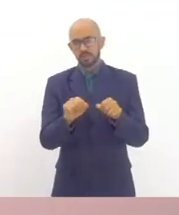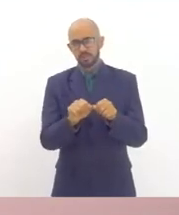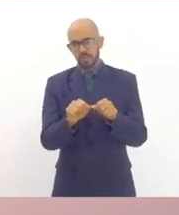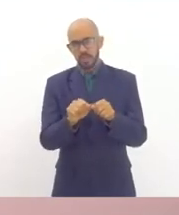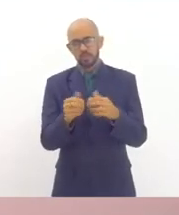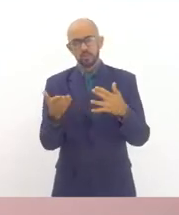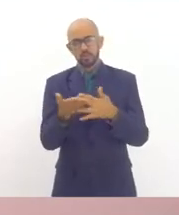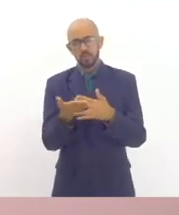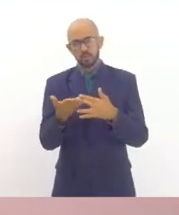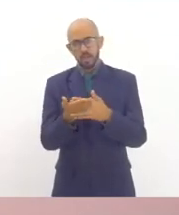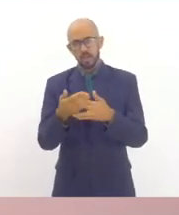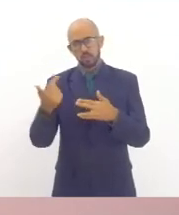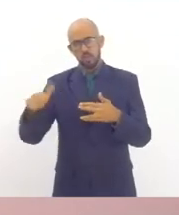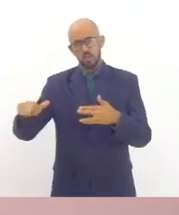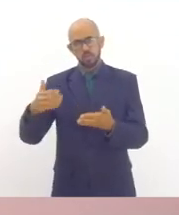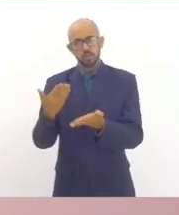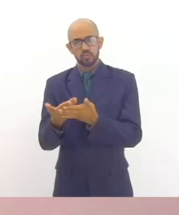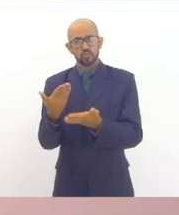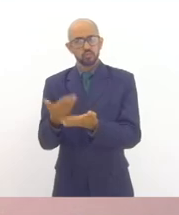em outra escola,